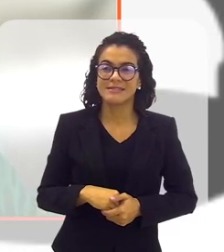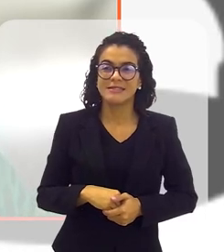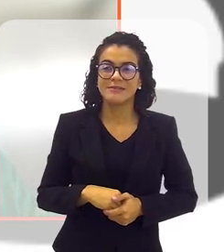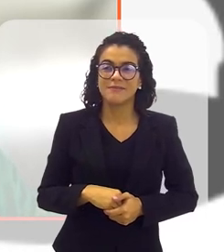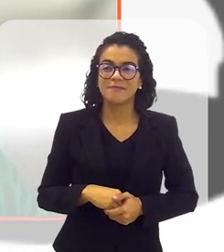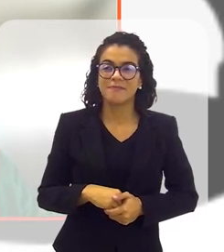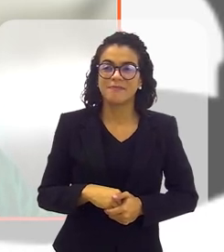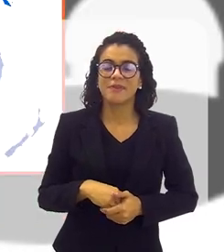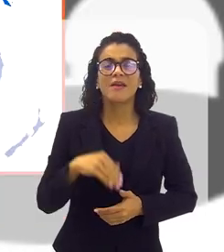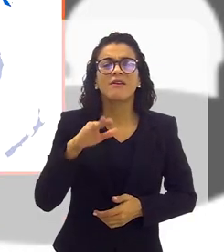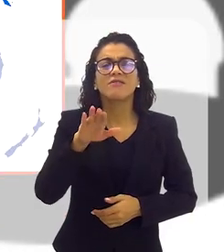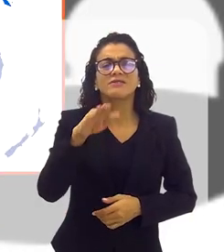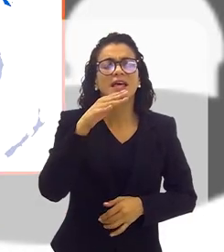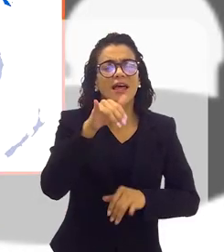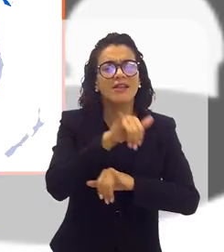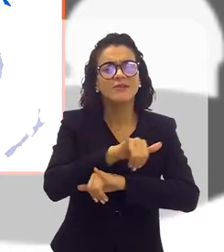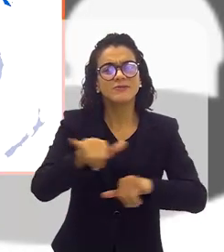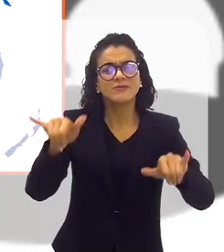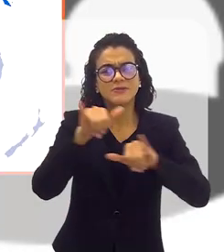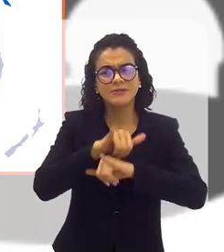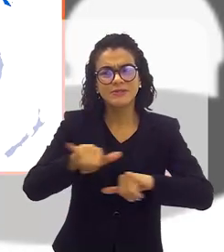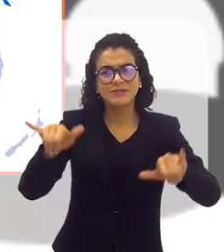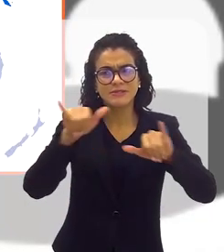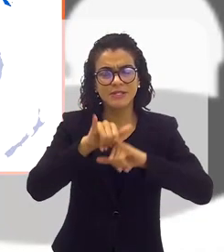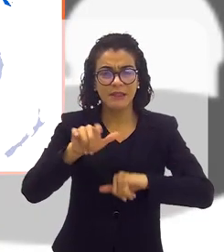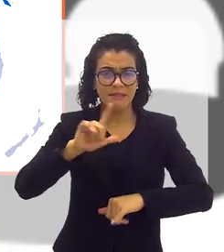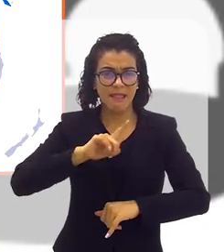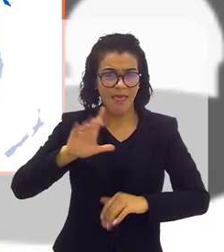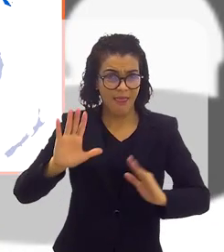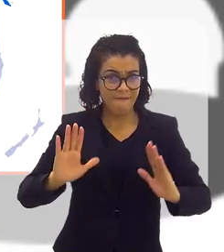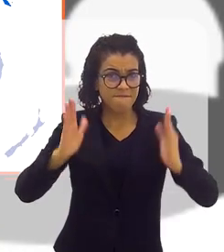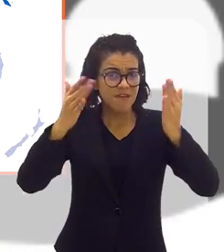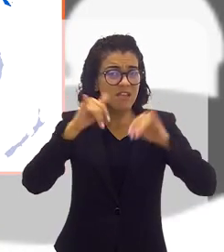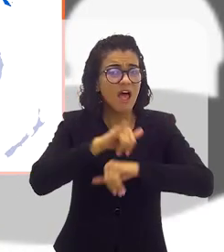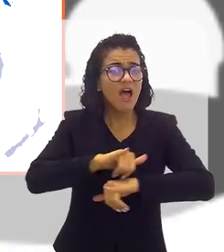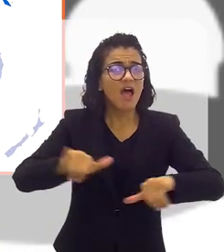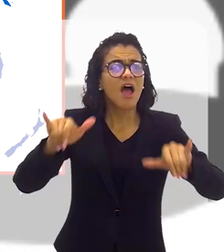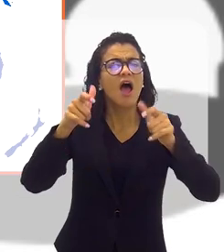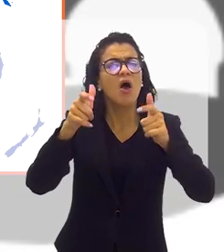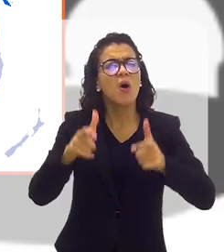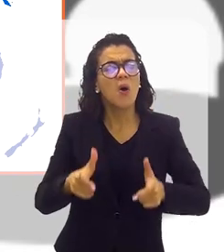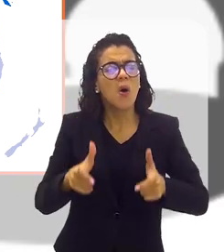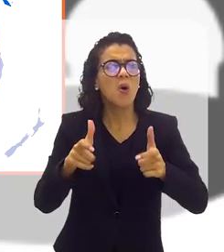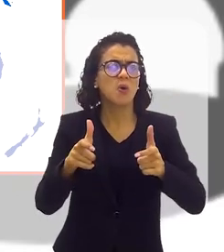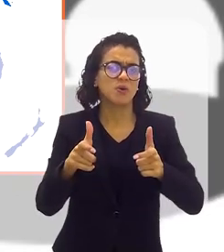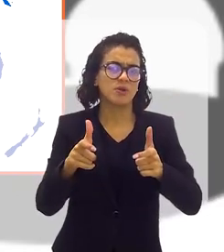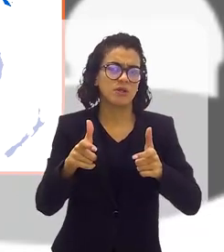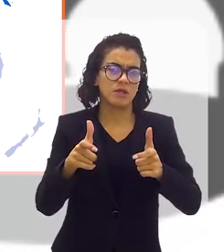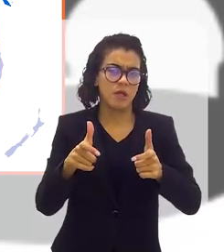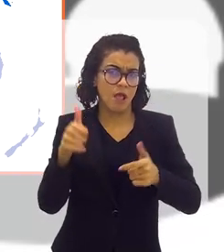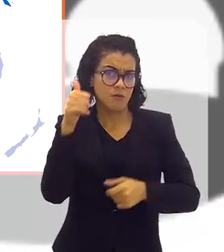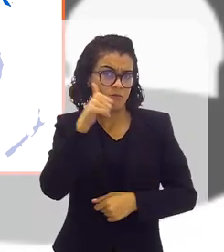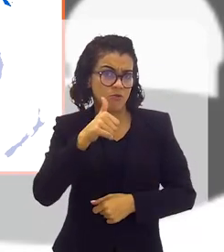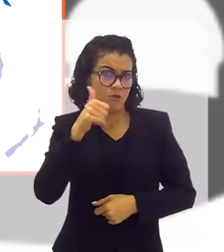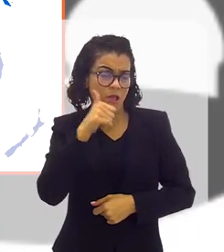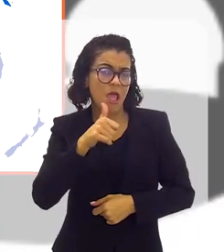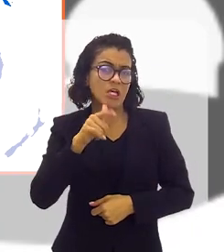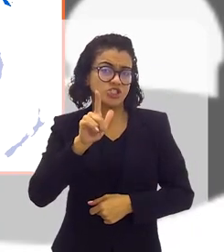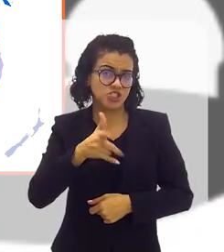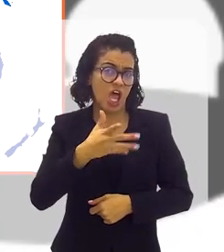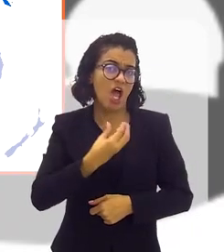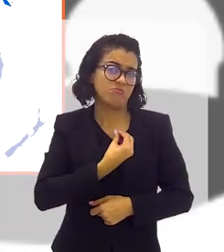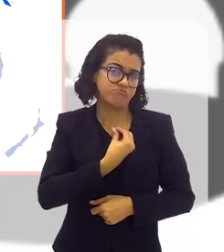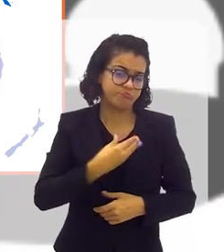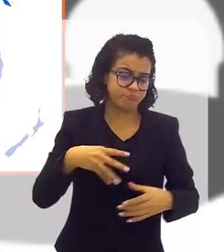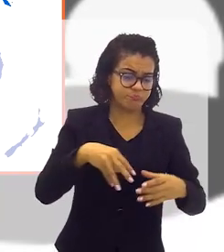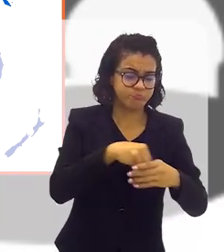bastante com E essa onde que ação, você né? anuncia, Débora, Iniciativa. quando há esses eventos, eles são anunciados onde? Para que outras mulheres,